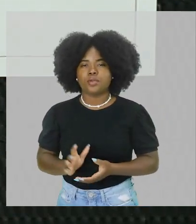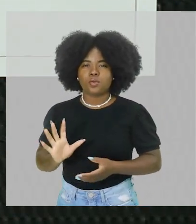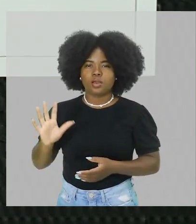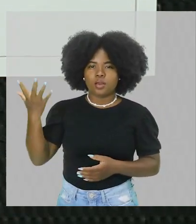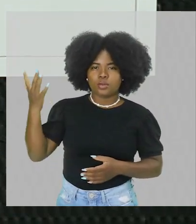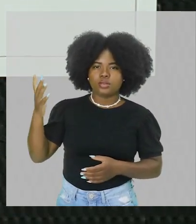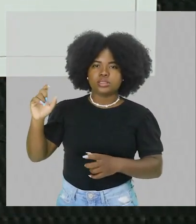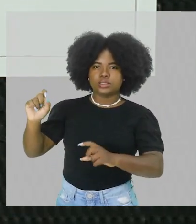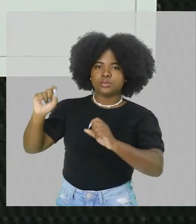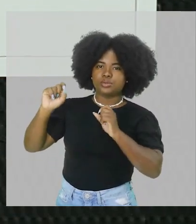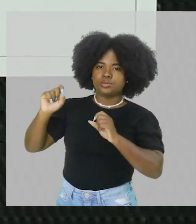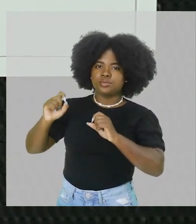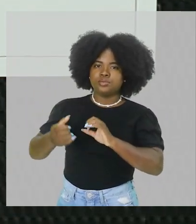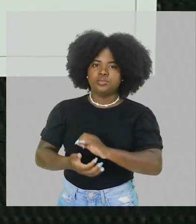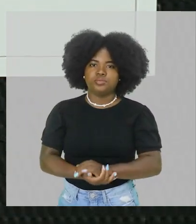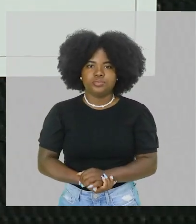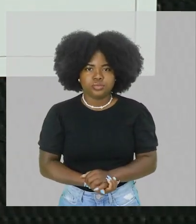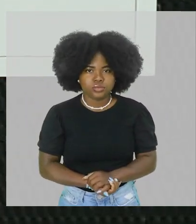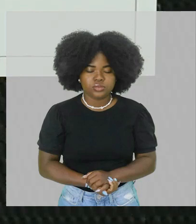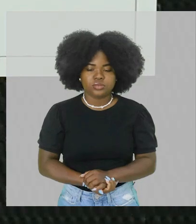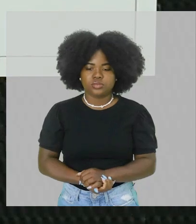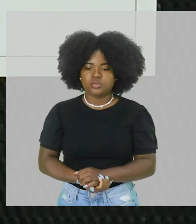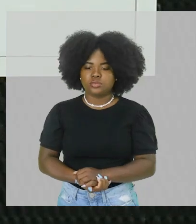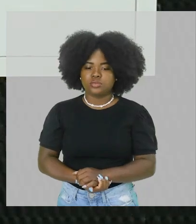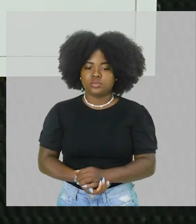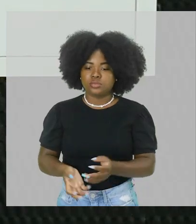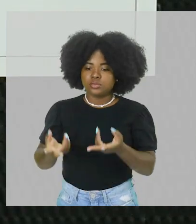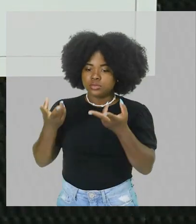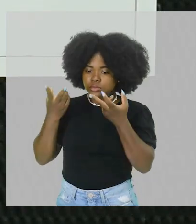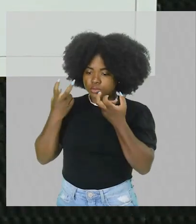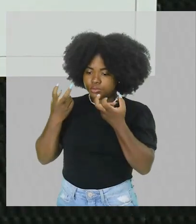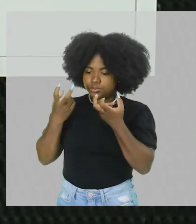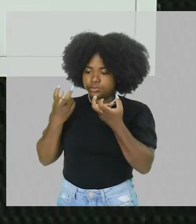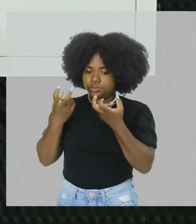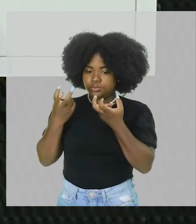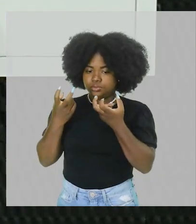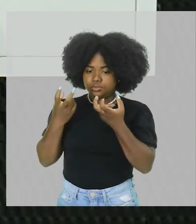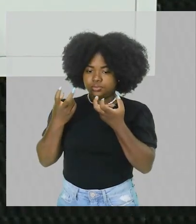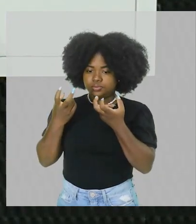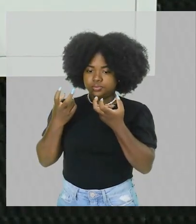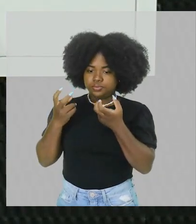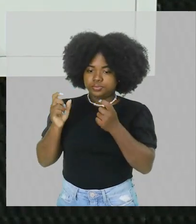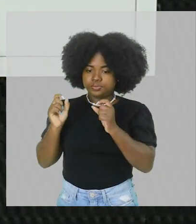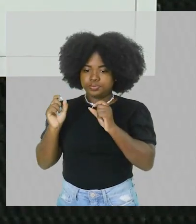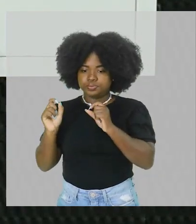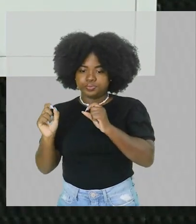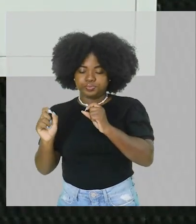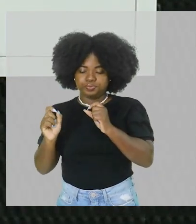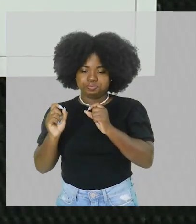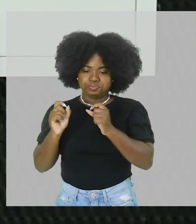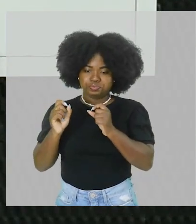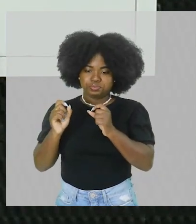né, que ele é observado, ele primeiro foi observado no